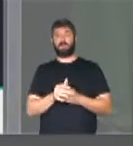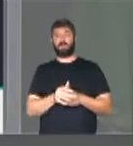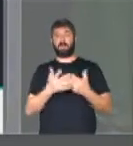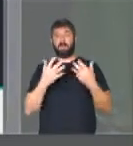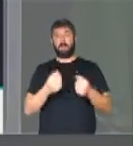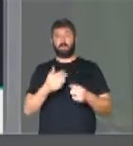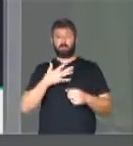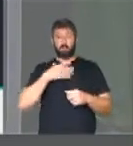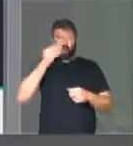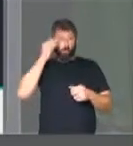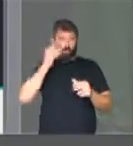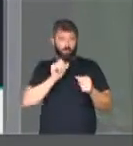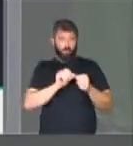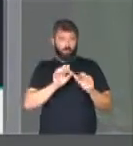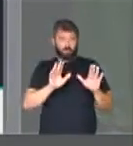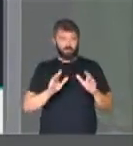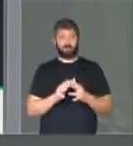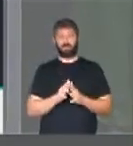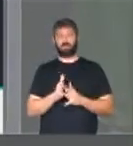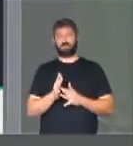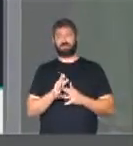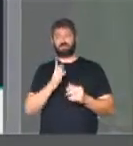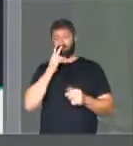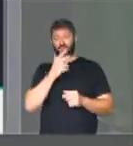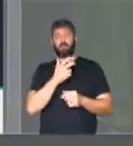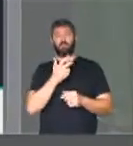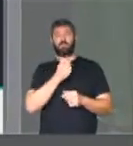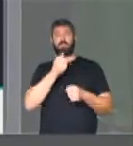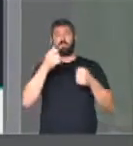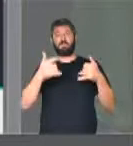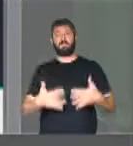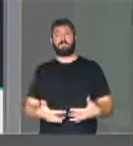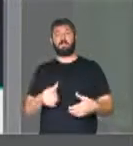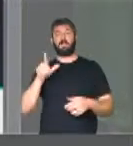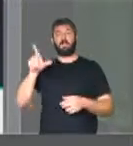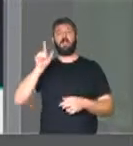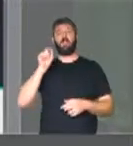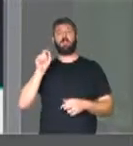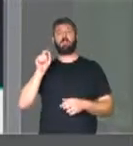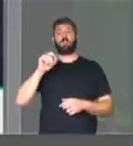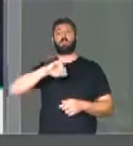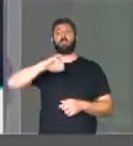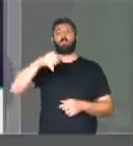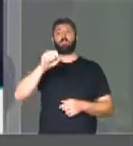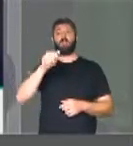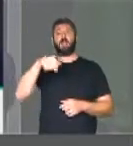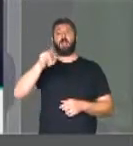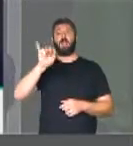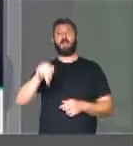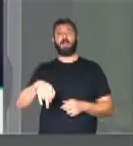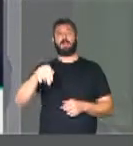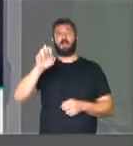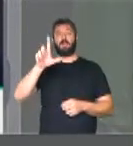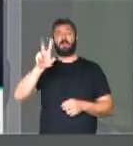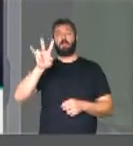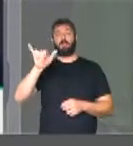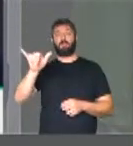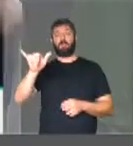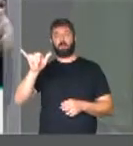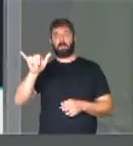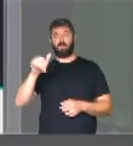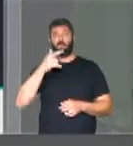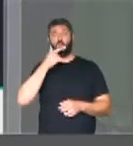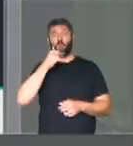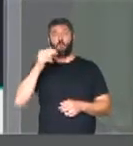assumindo meia-culpa, ou como uma espécie de vacina, para justificar a nomeação do Joaquim Levy, o homem